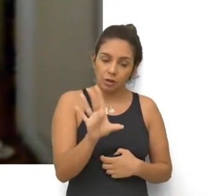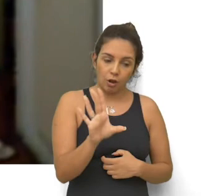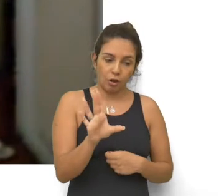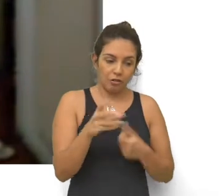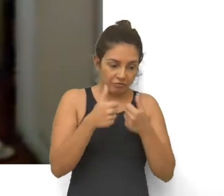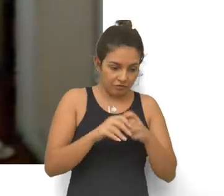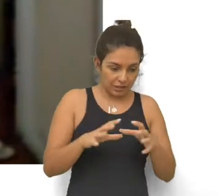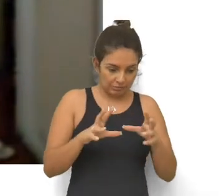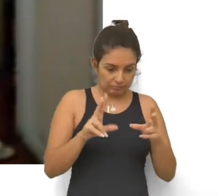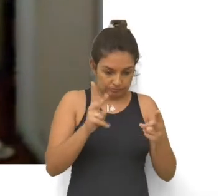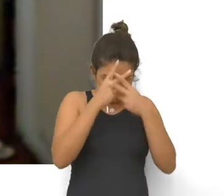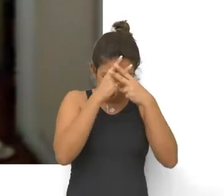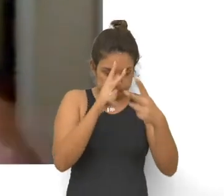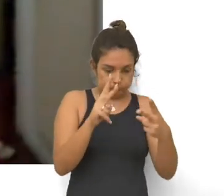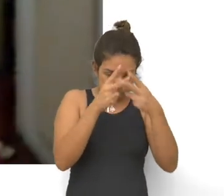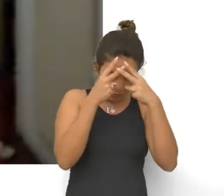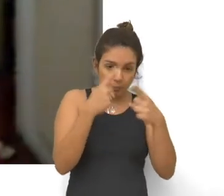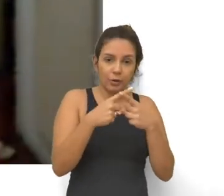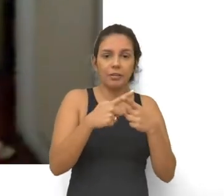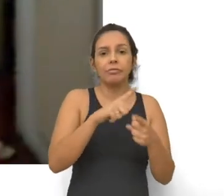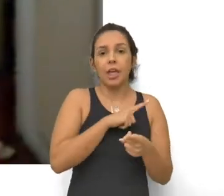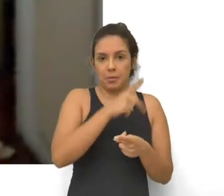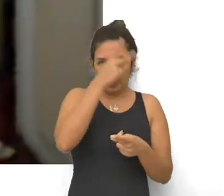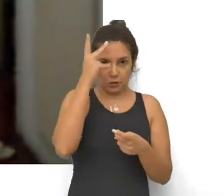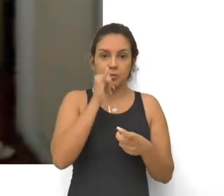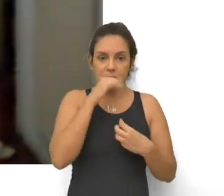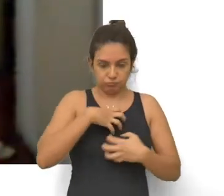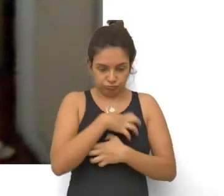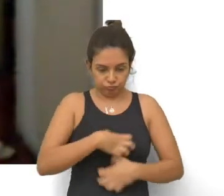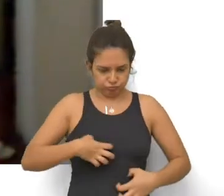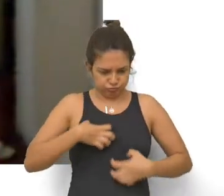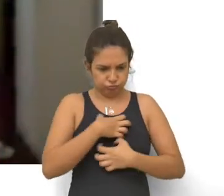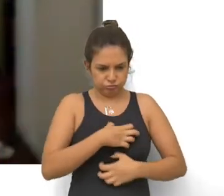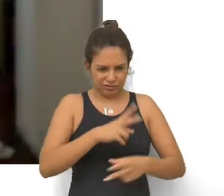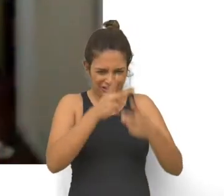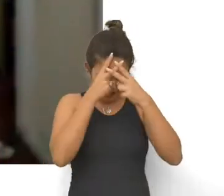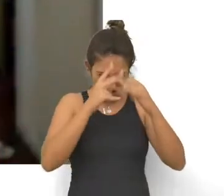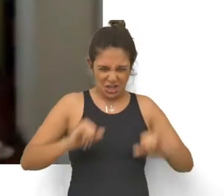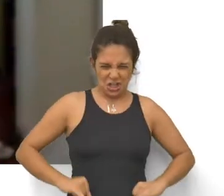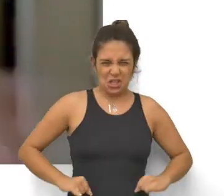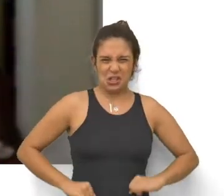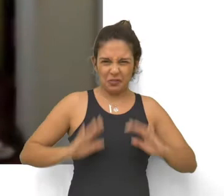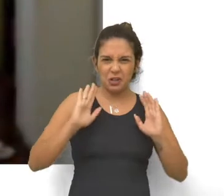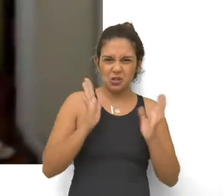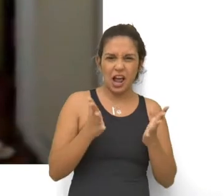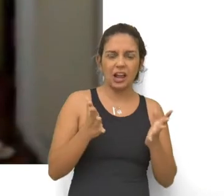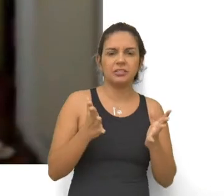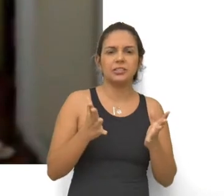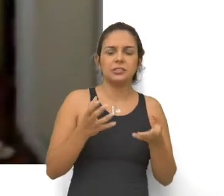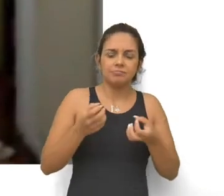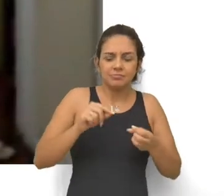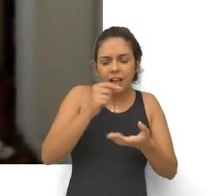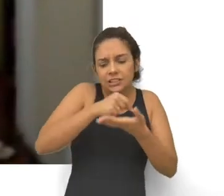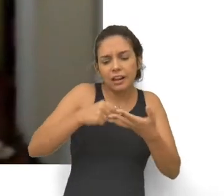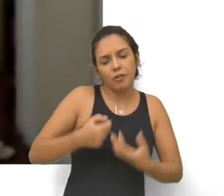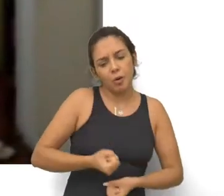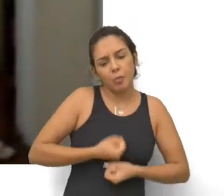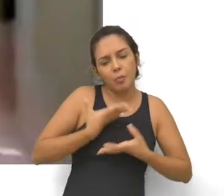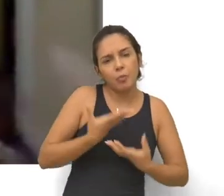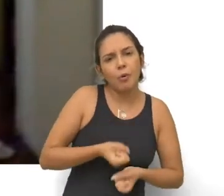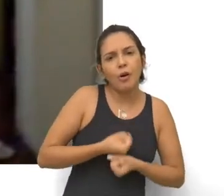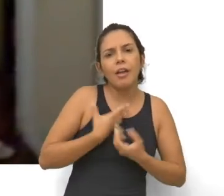aí. Porque tem gente que acaba escrevendo poemas, sei lá, sobre uma separação muito dolorosa,